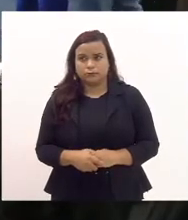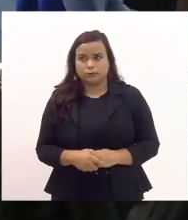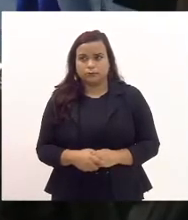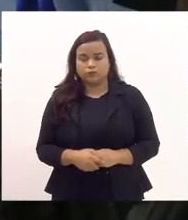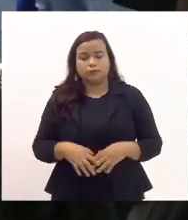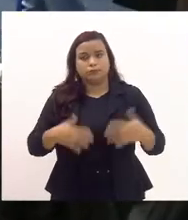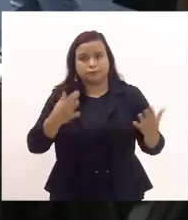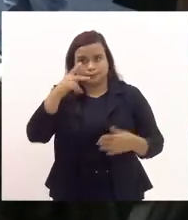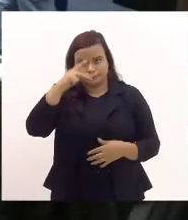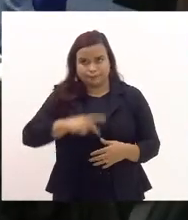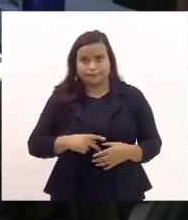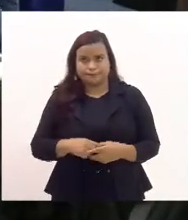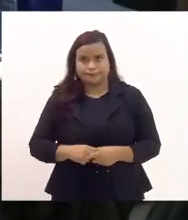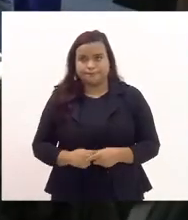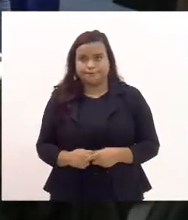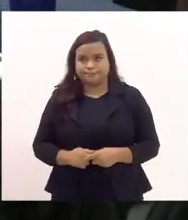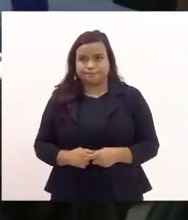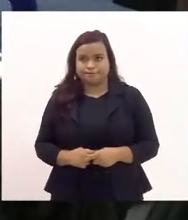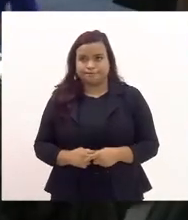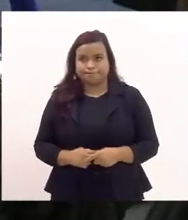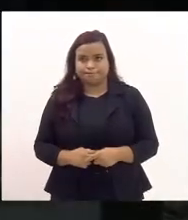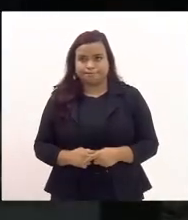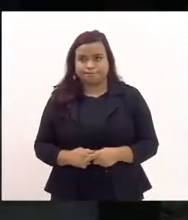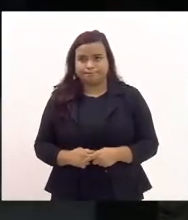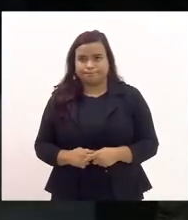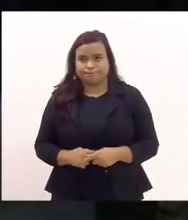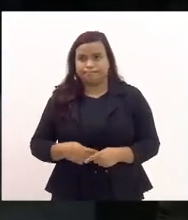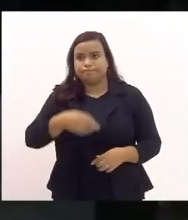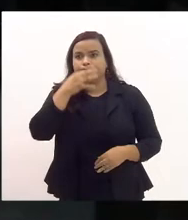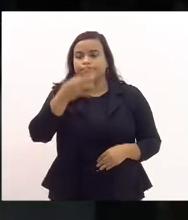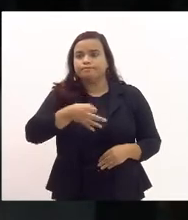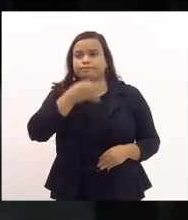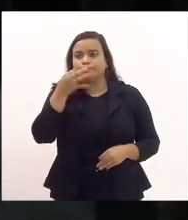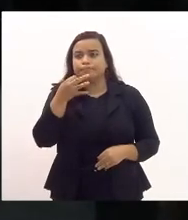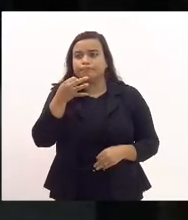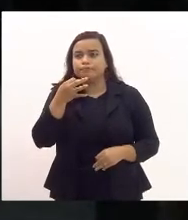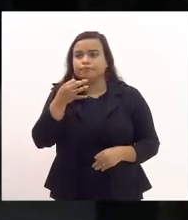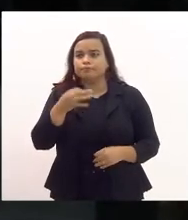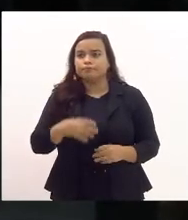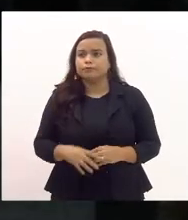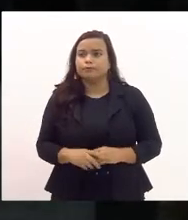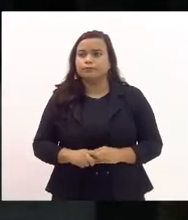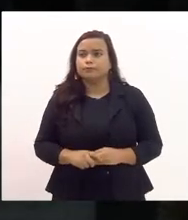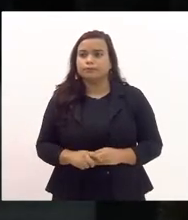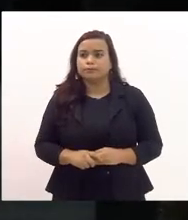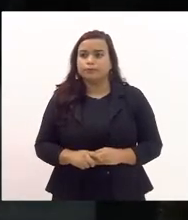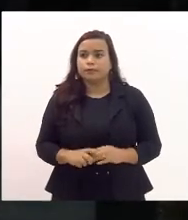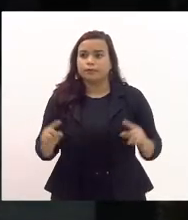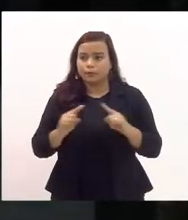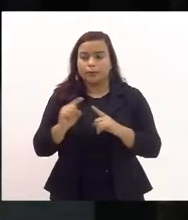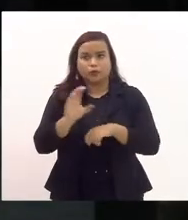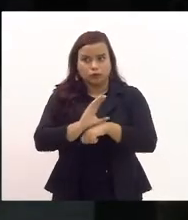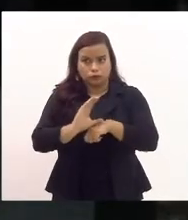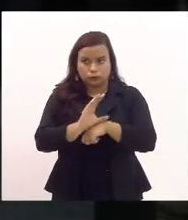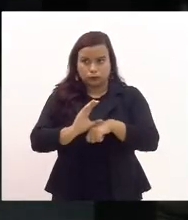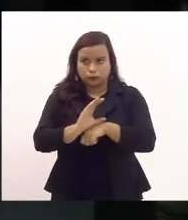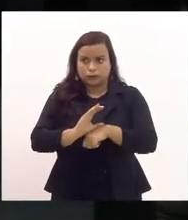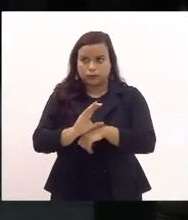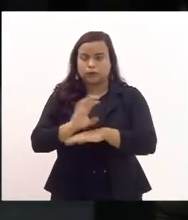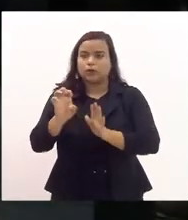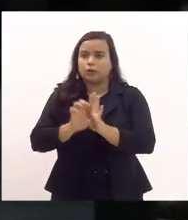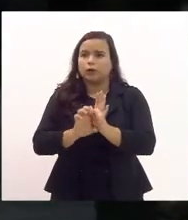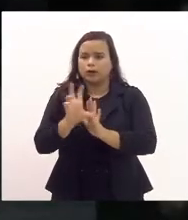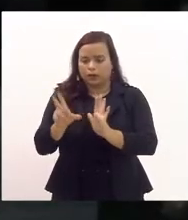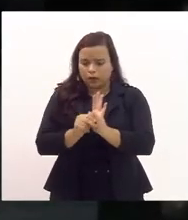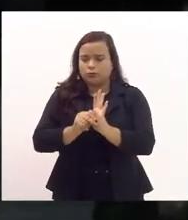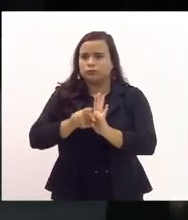o seu presidente o parecer e é pela constitucionalidade com e